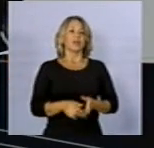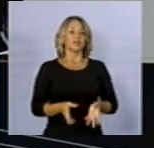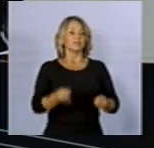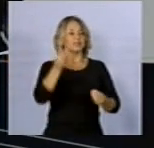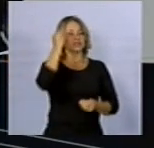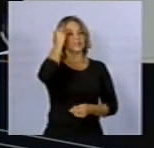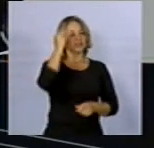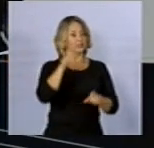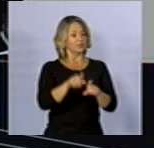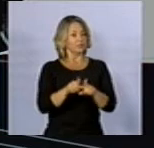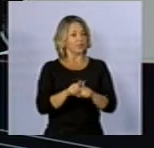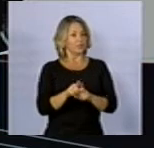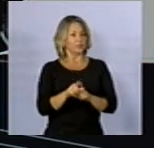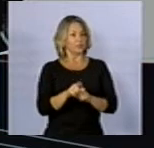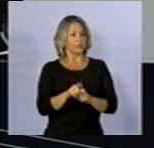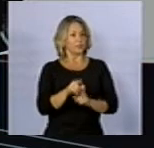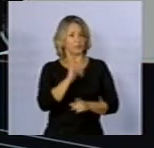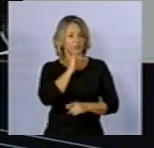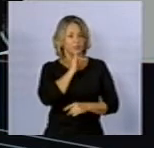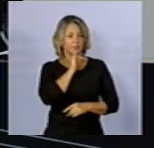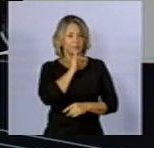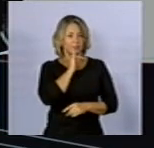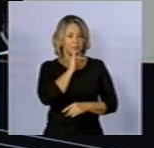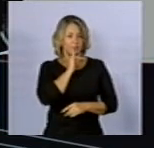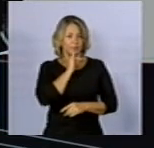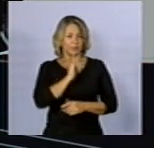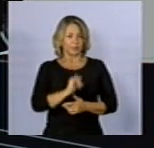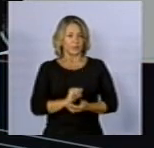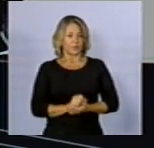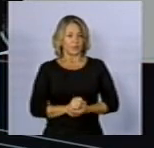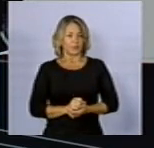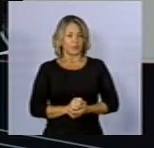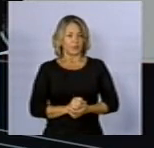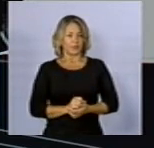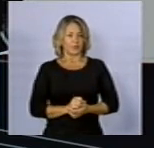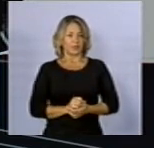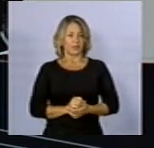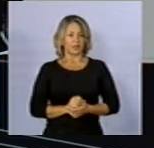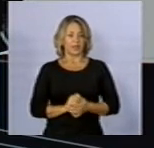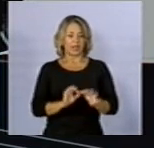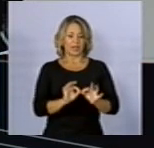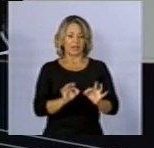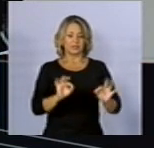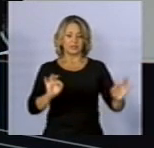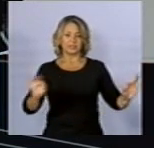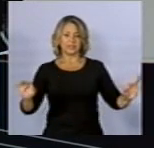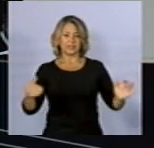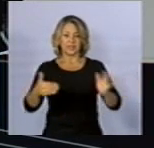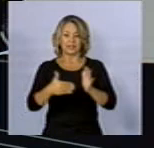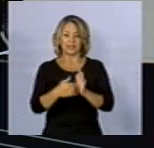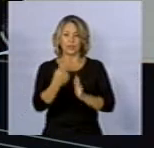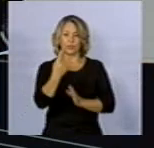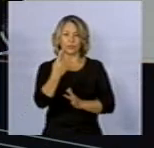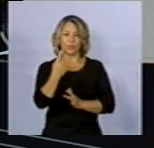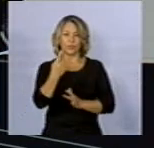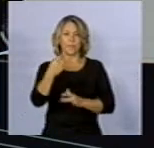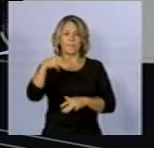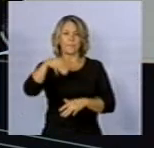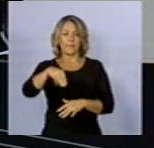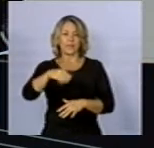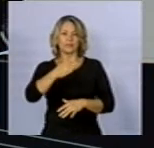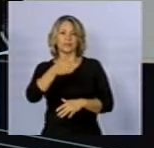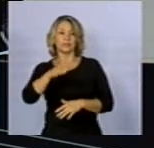à tela anterior, e essa daí, distâncias de até 1,5 metros. Em